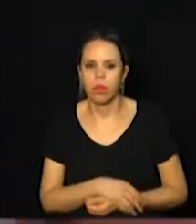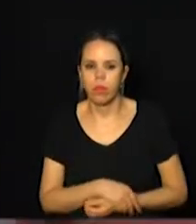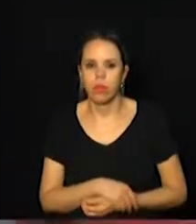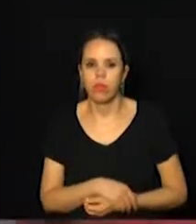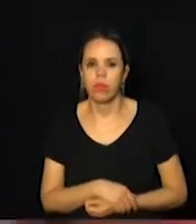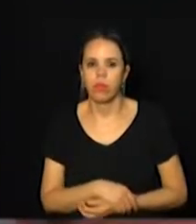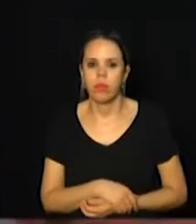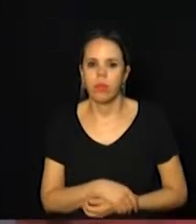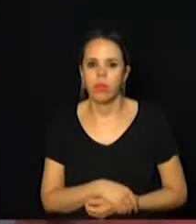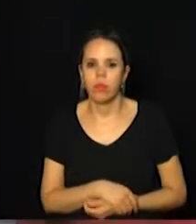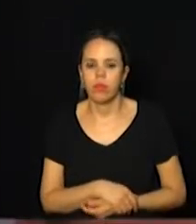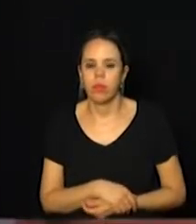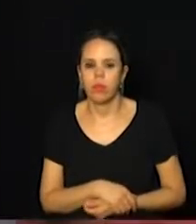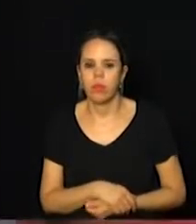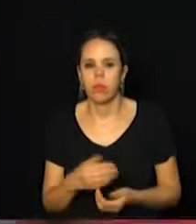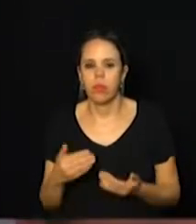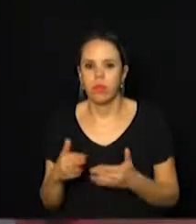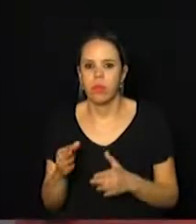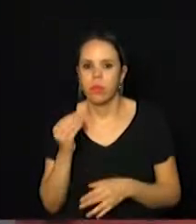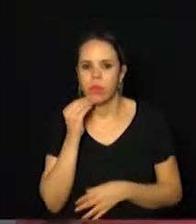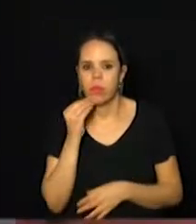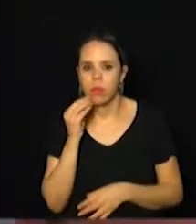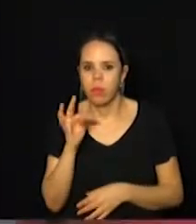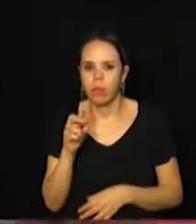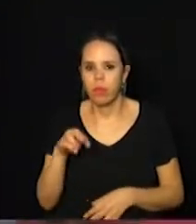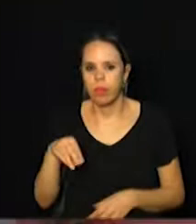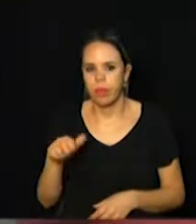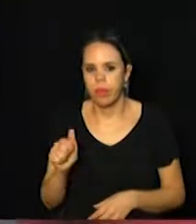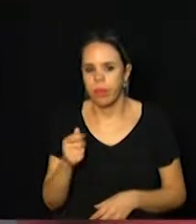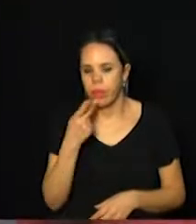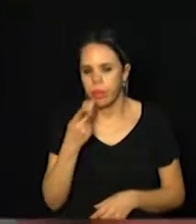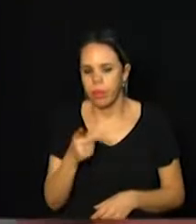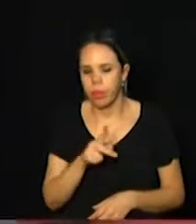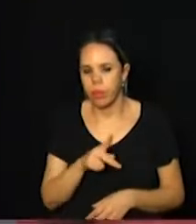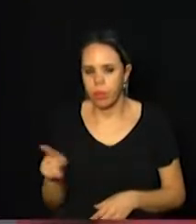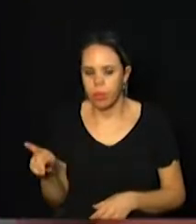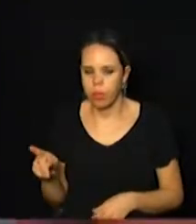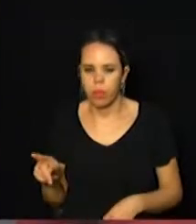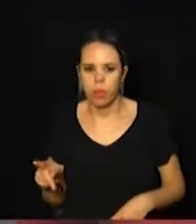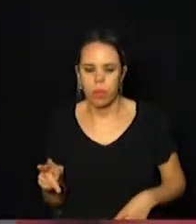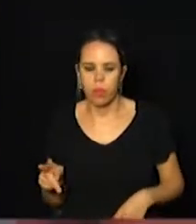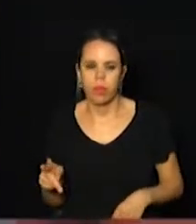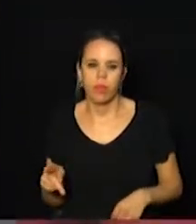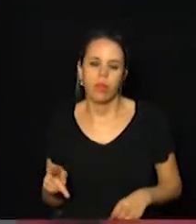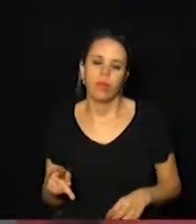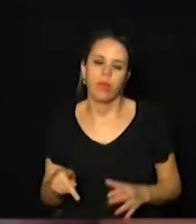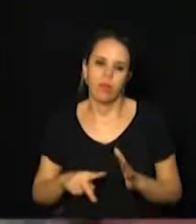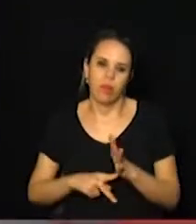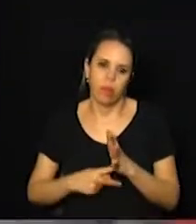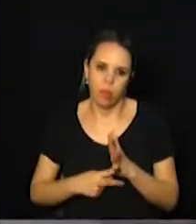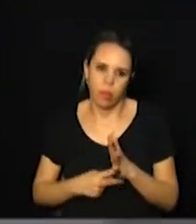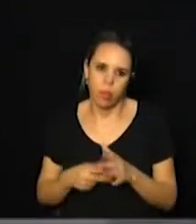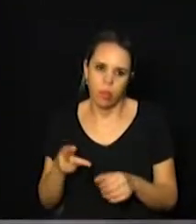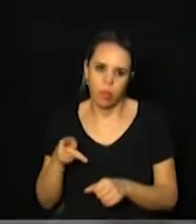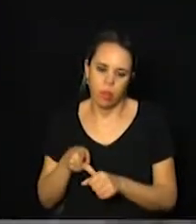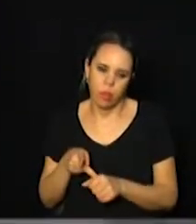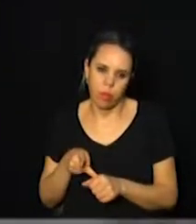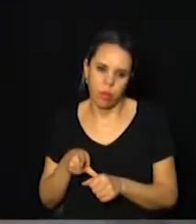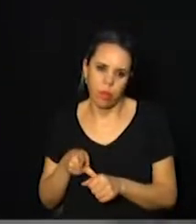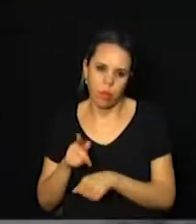eu abrir o espaço para Telma Card aqui a presidenta do cinco espectro de